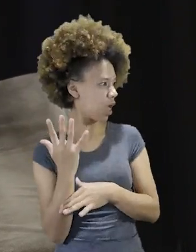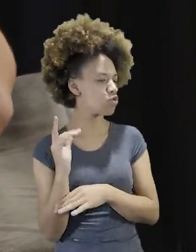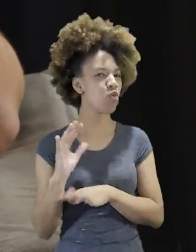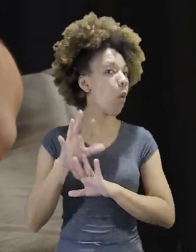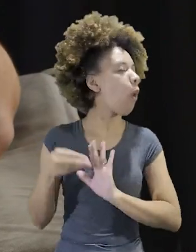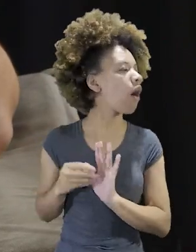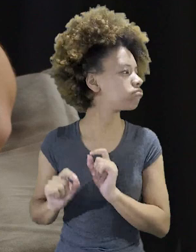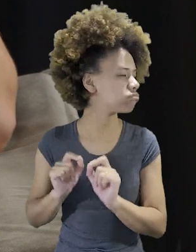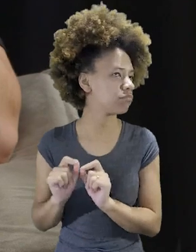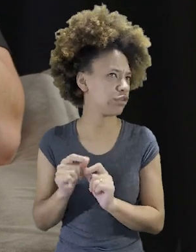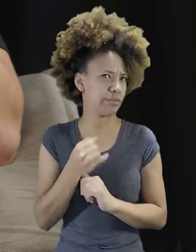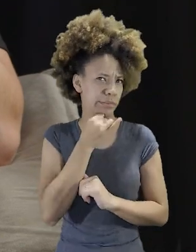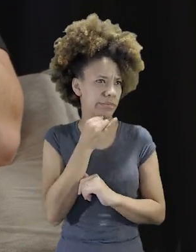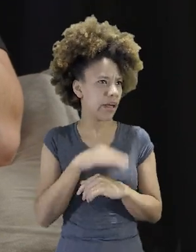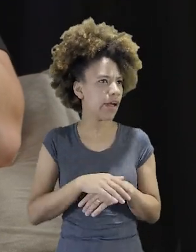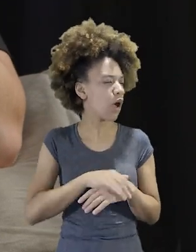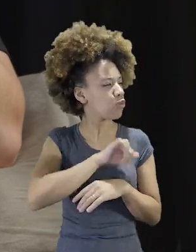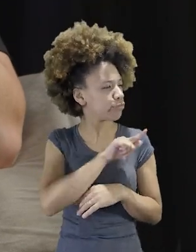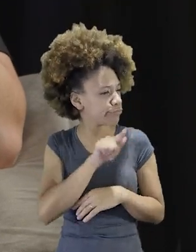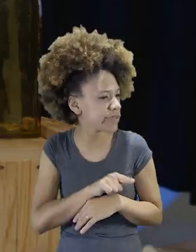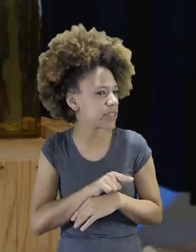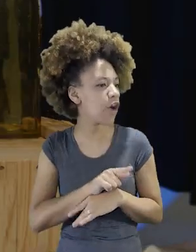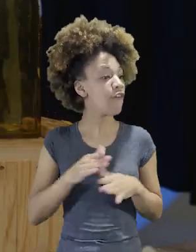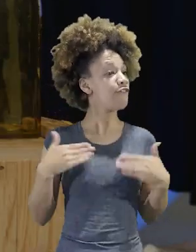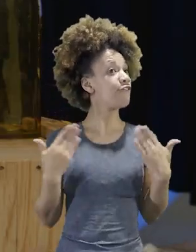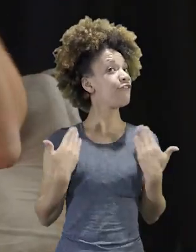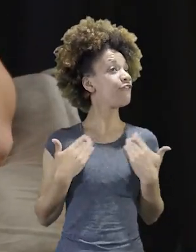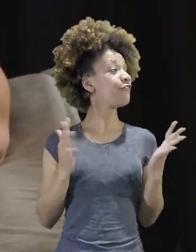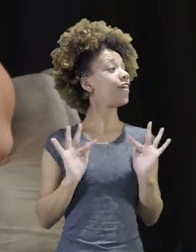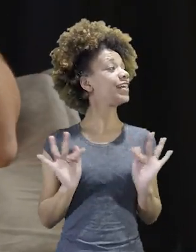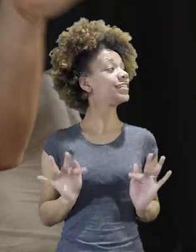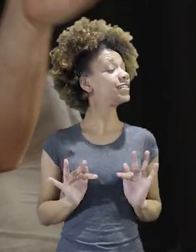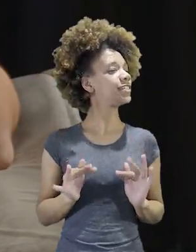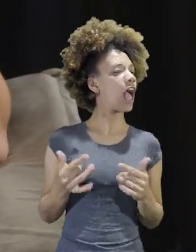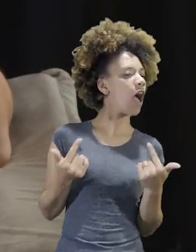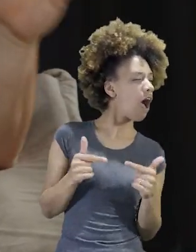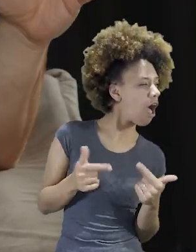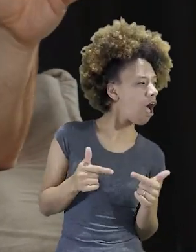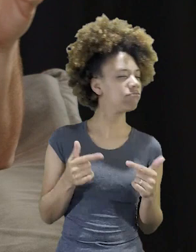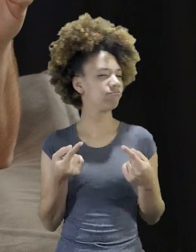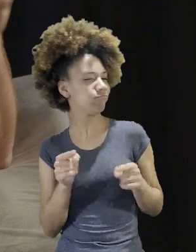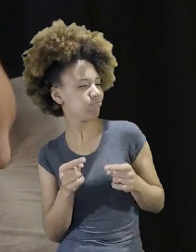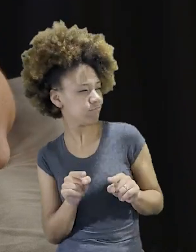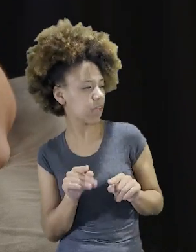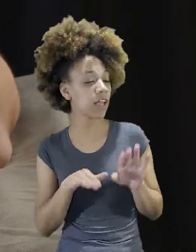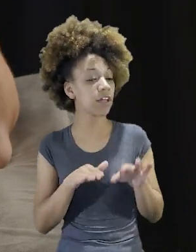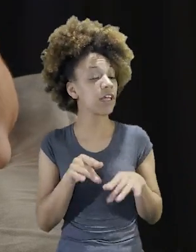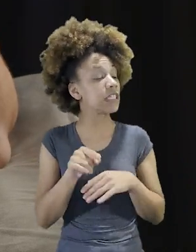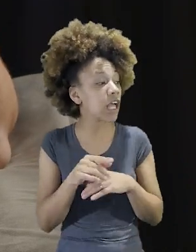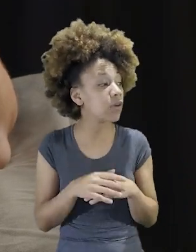vem então o cara fazendo uma é quase como se fizesse um bruxo um cara muito feliz é um contraponto é para tirar uma comédia